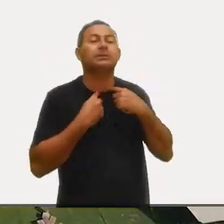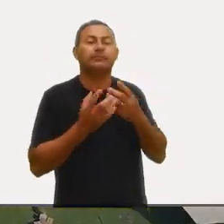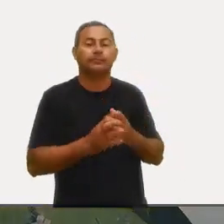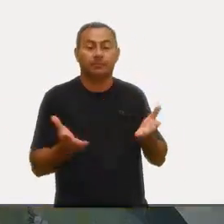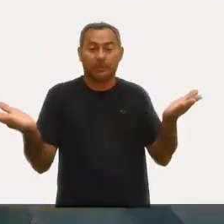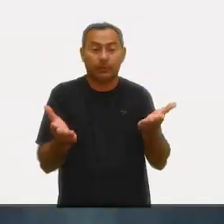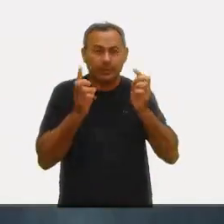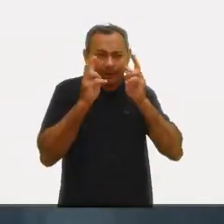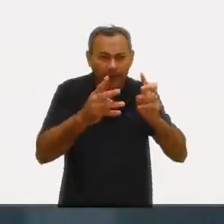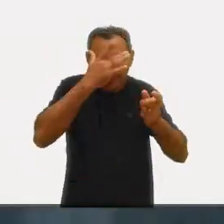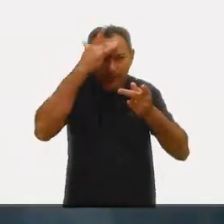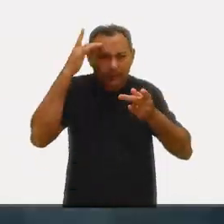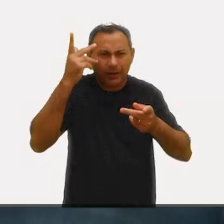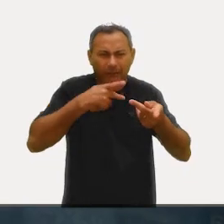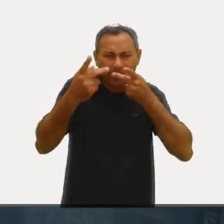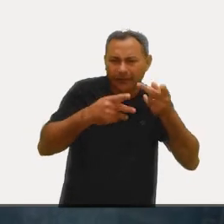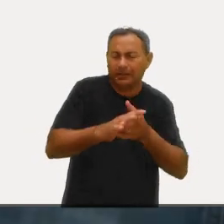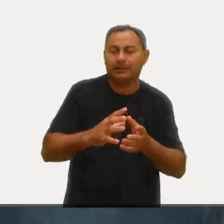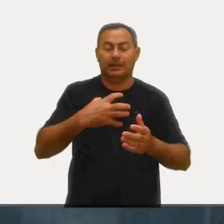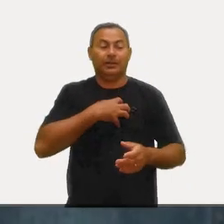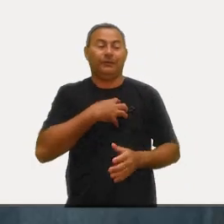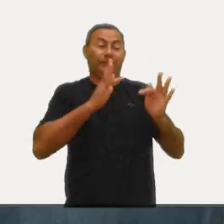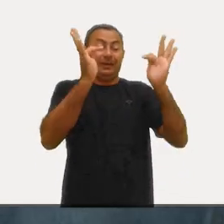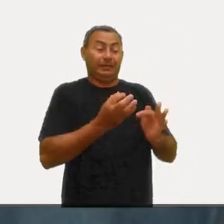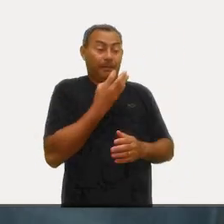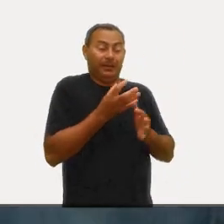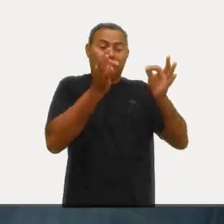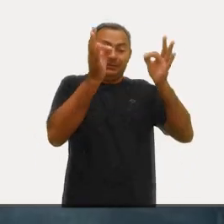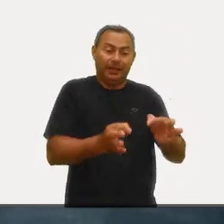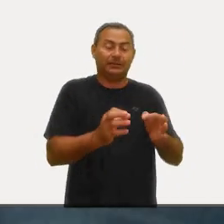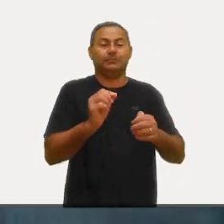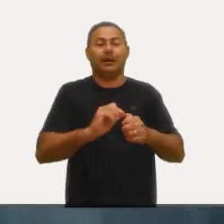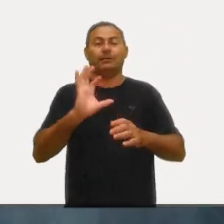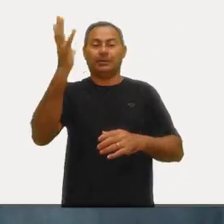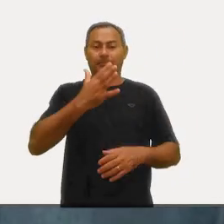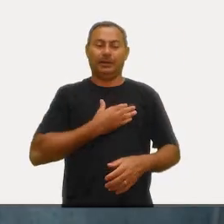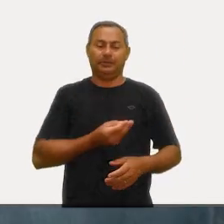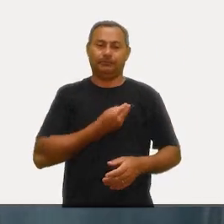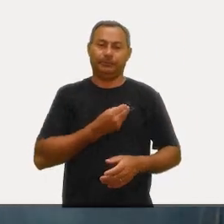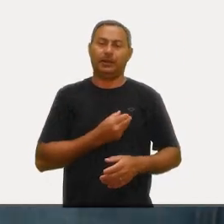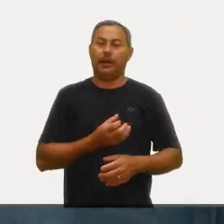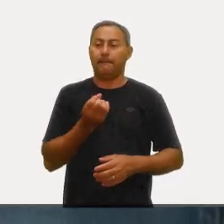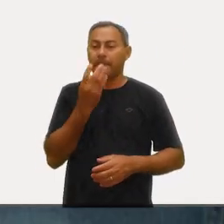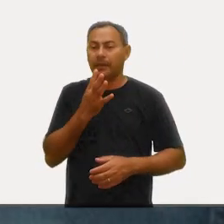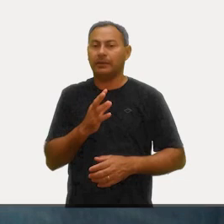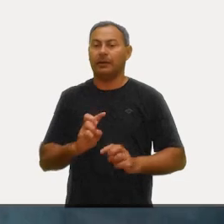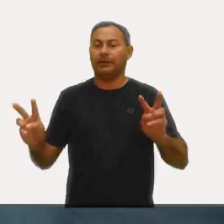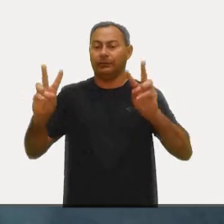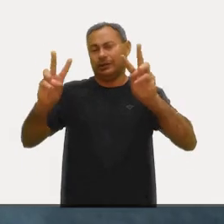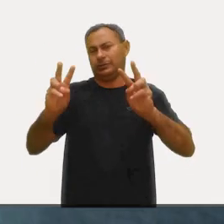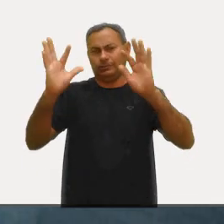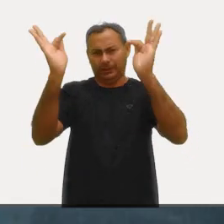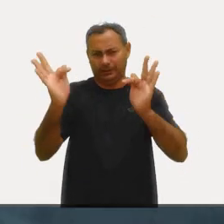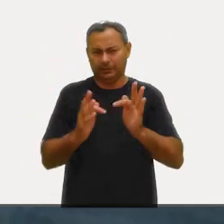realizações. Hoje ouvimos muita gente falar sobre ser realizado, sobre ter autorrealização. As bem-aventuranças não